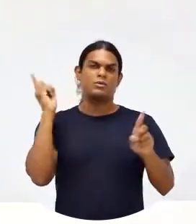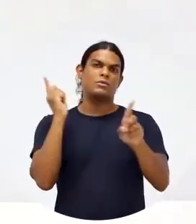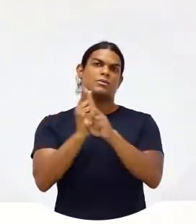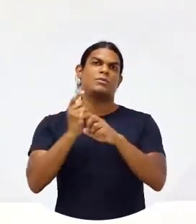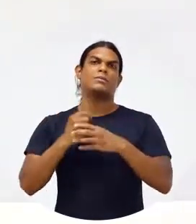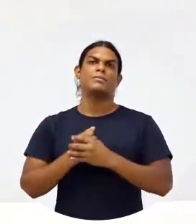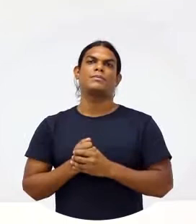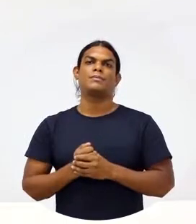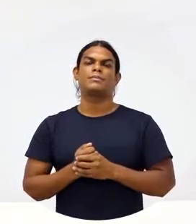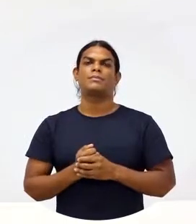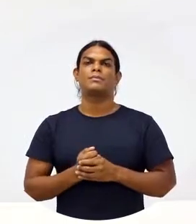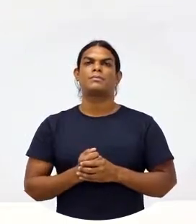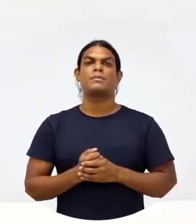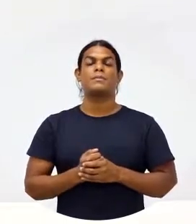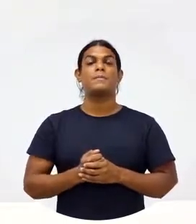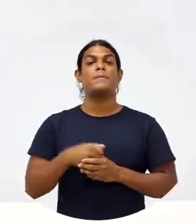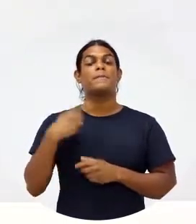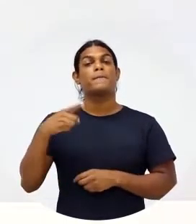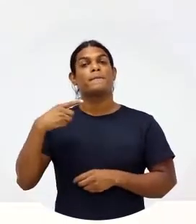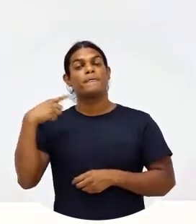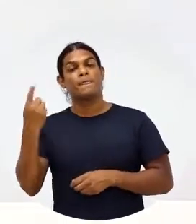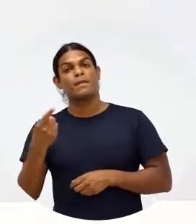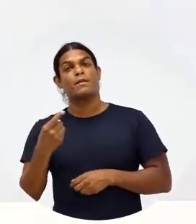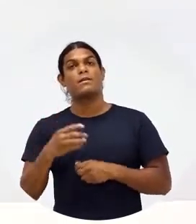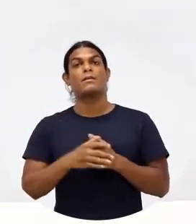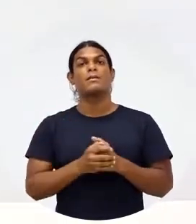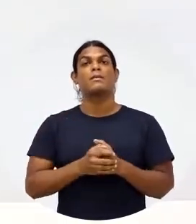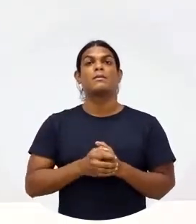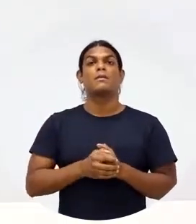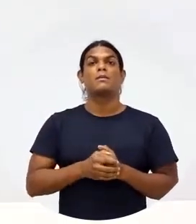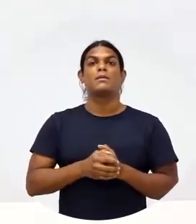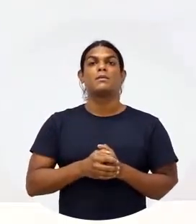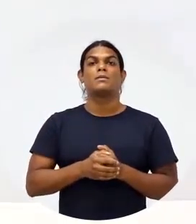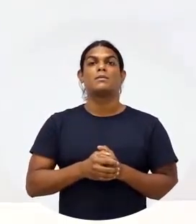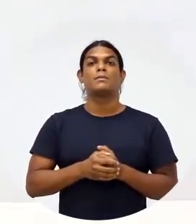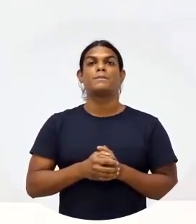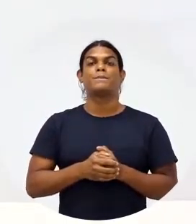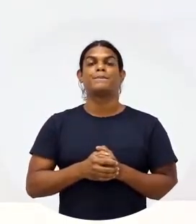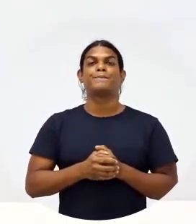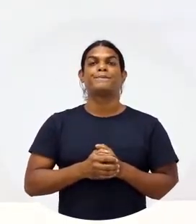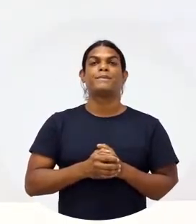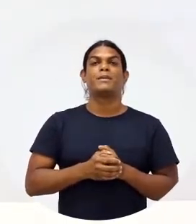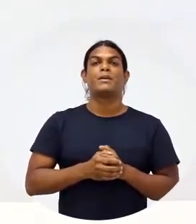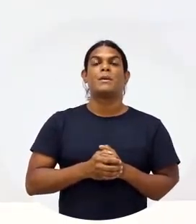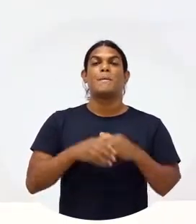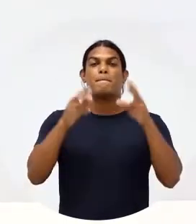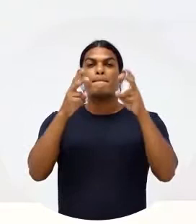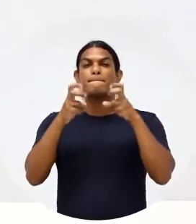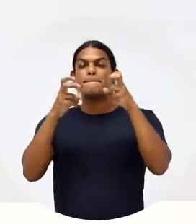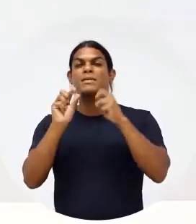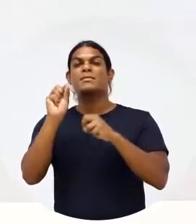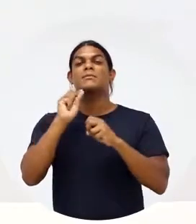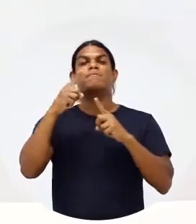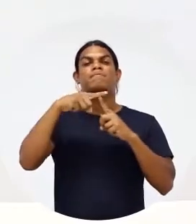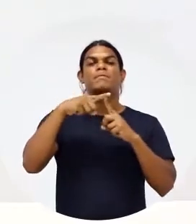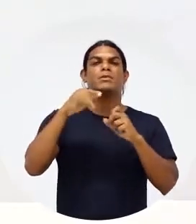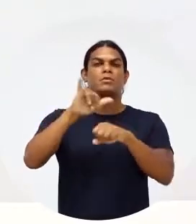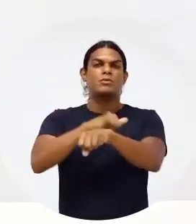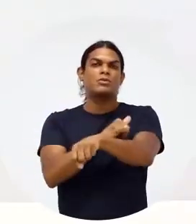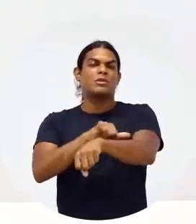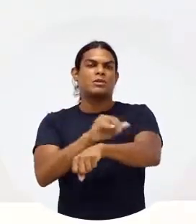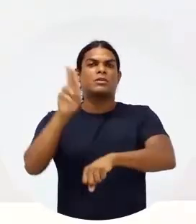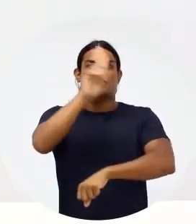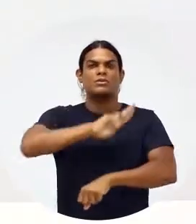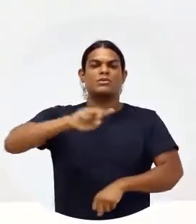etapa seria a identificação das medidas de prevenção que já existem nesse ambiente e ver se